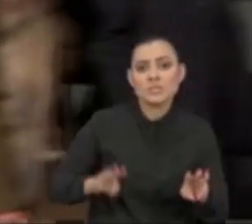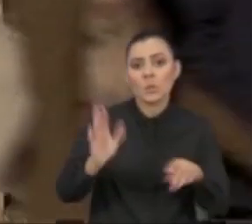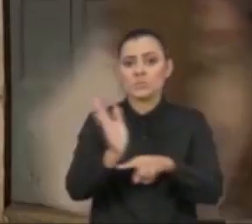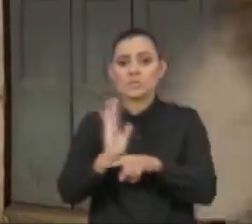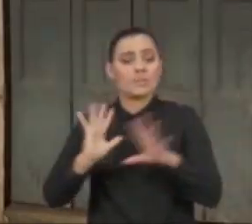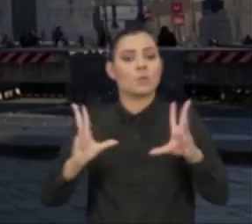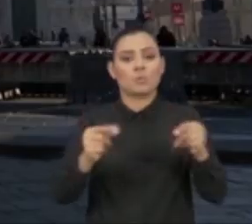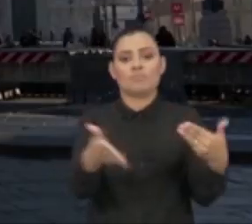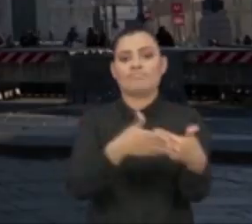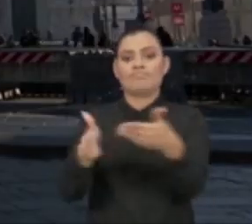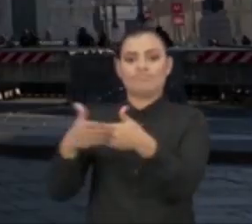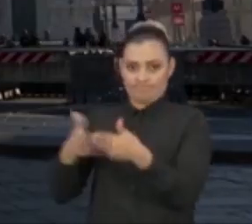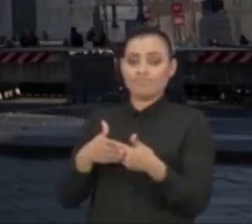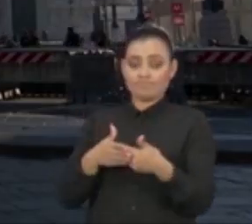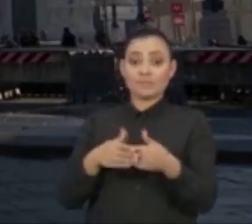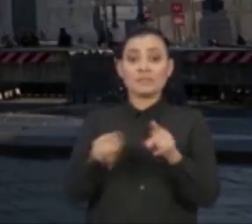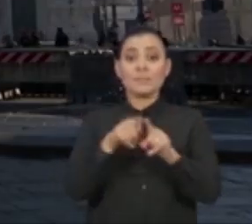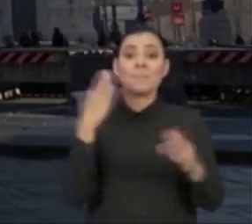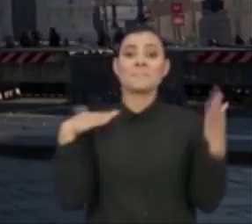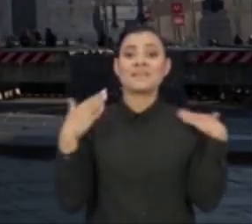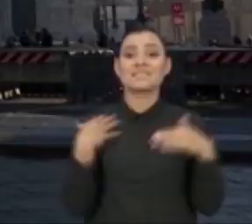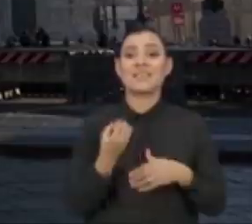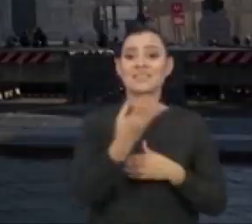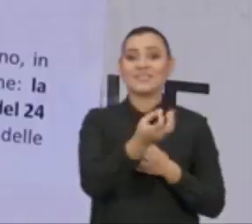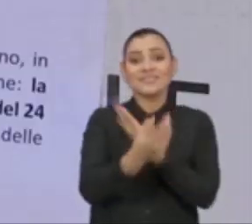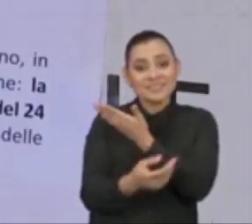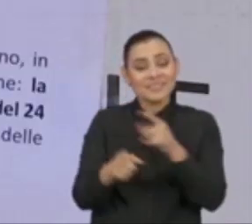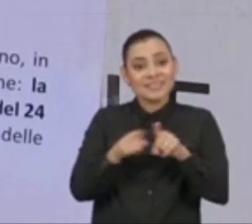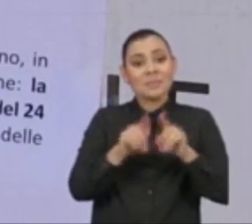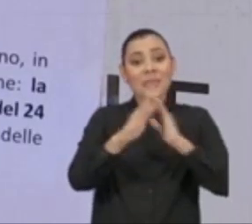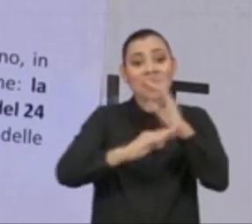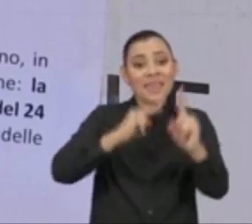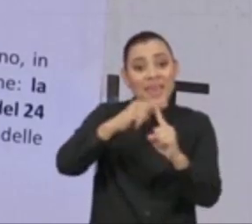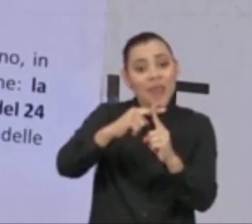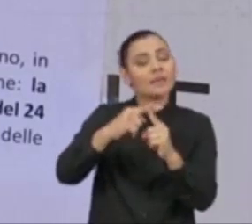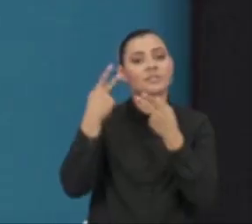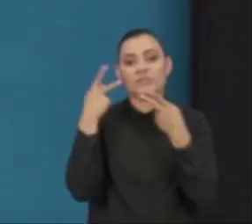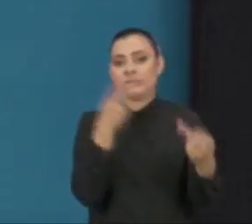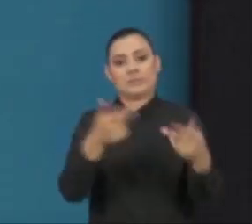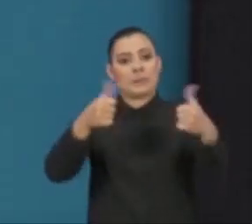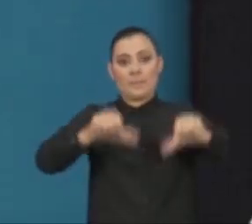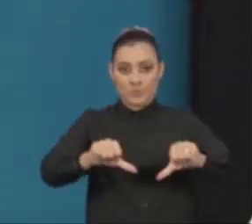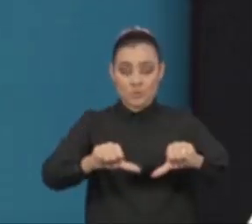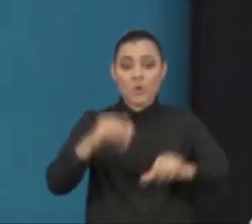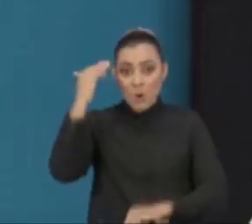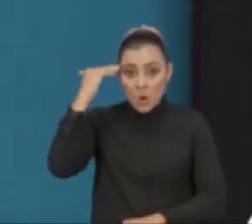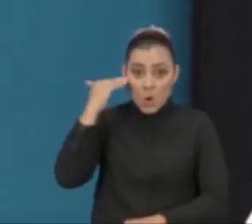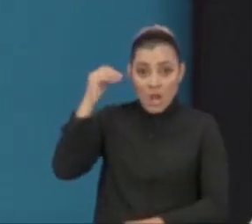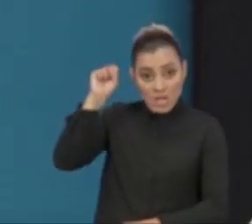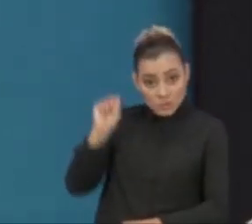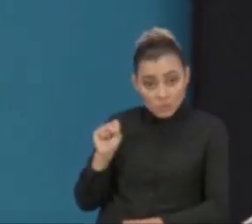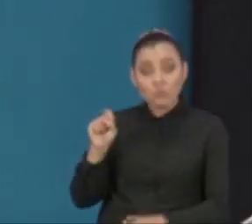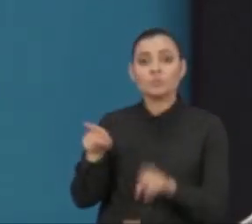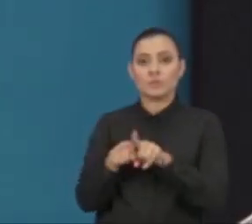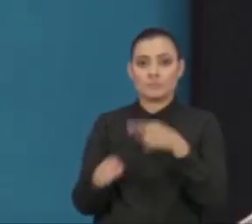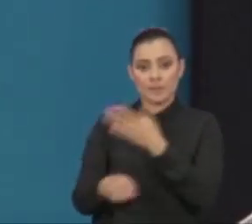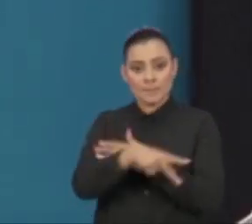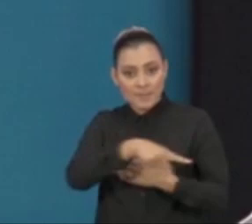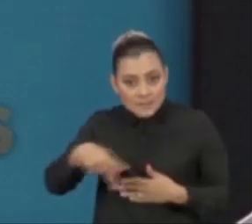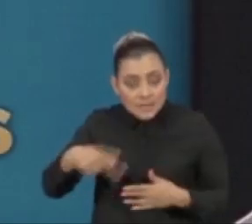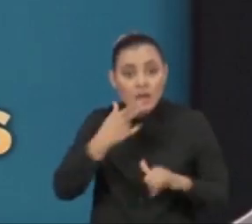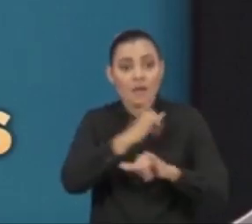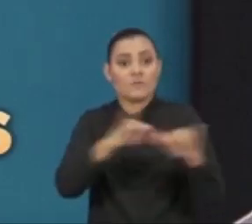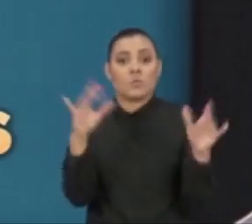cinemas fecharam. Pontos turísticos como a Catedral também suspenderam as visitas. Na Coreia do Sul, o presidente Moon Jae-in decretou